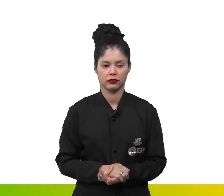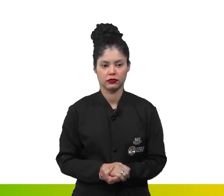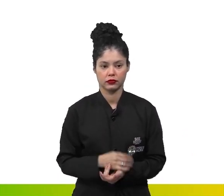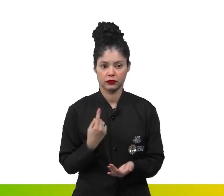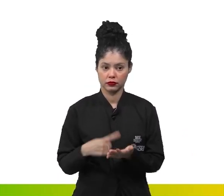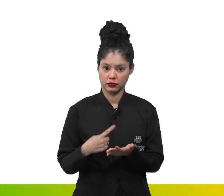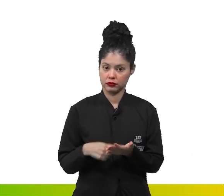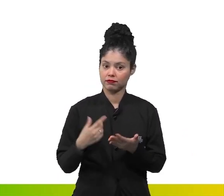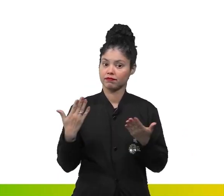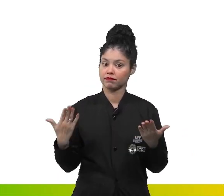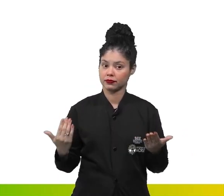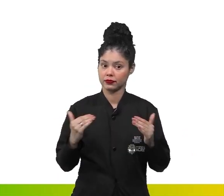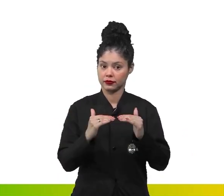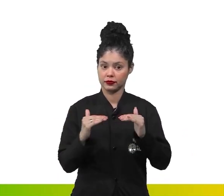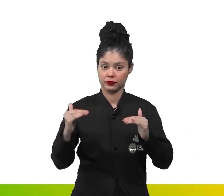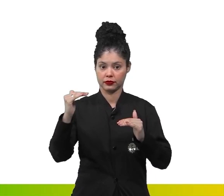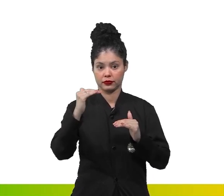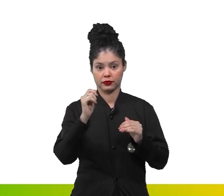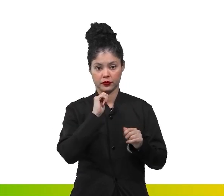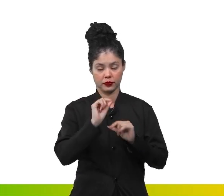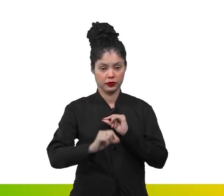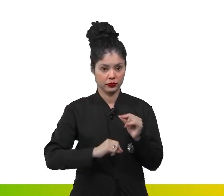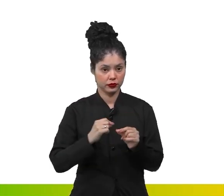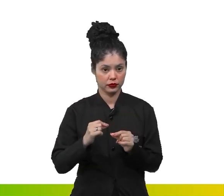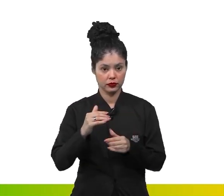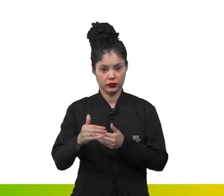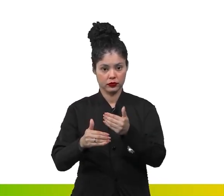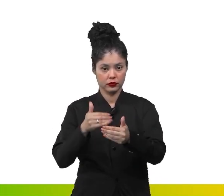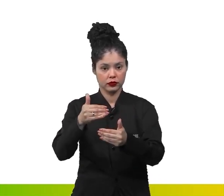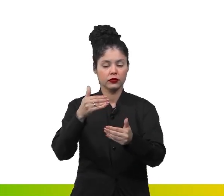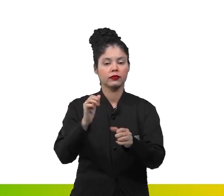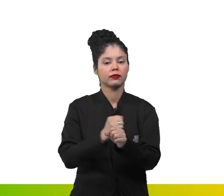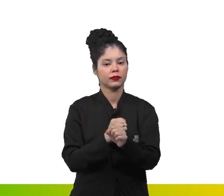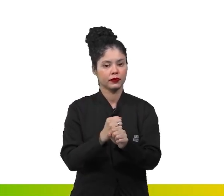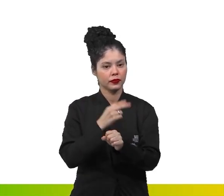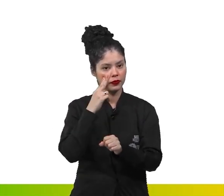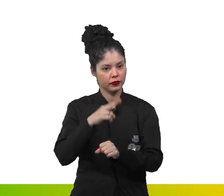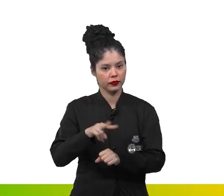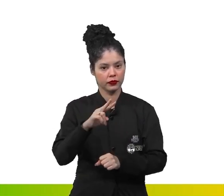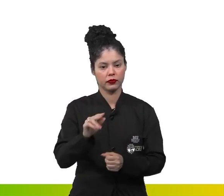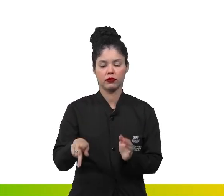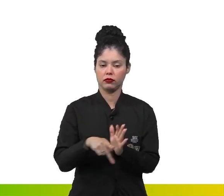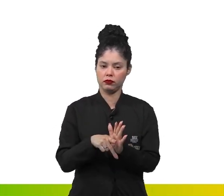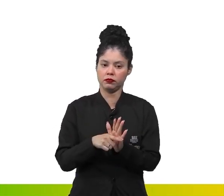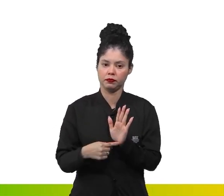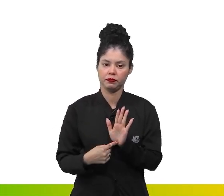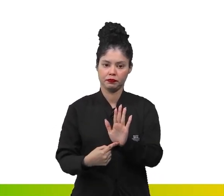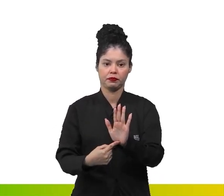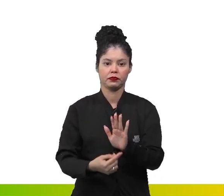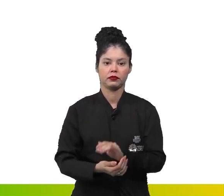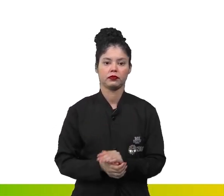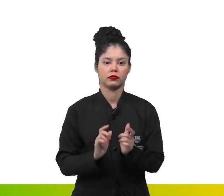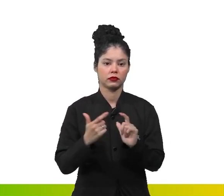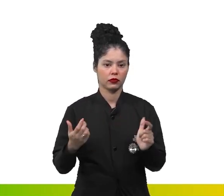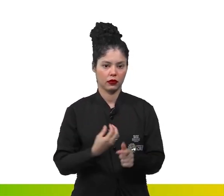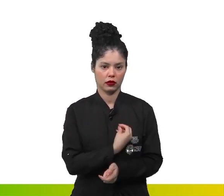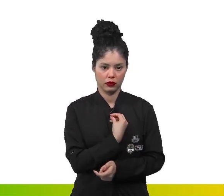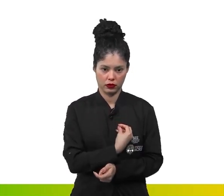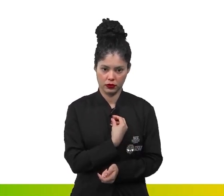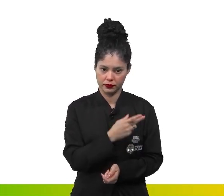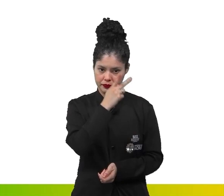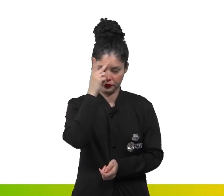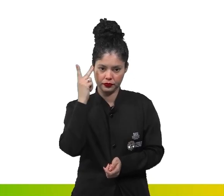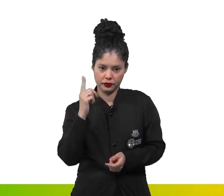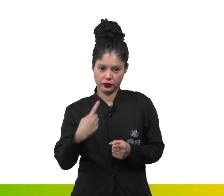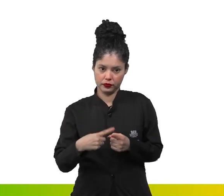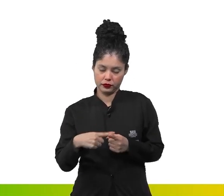em consideração que a pirâmide etária, ao longo aí dos anos, tem mostrado justamente isso, o aumento da expectativa de vida.